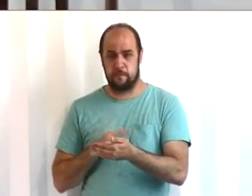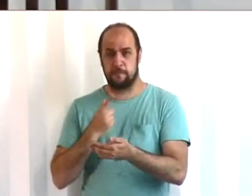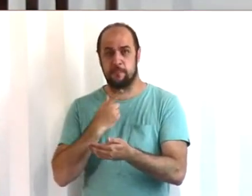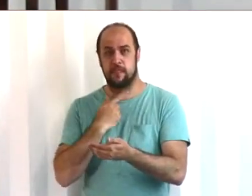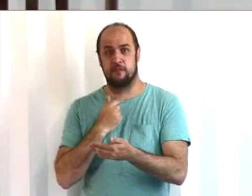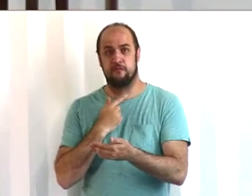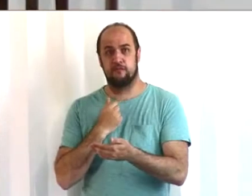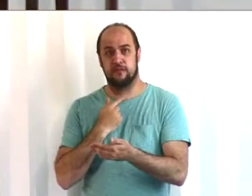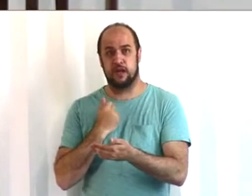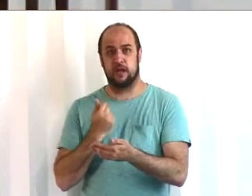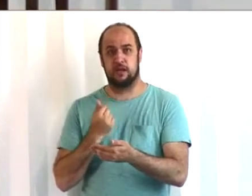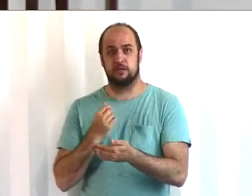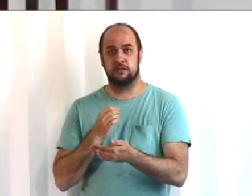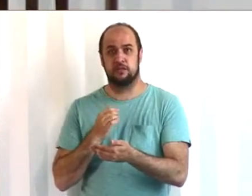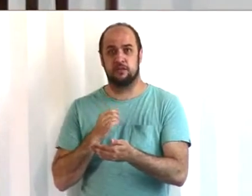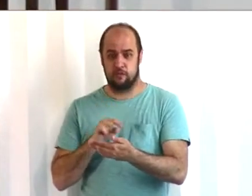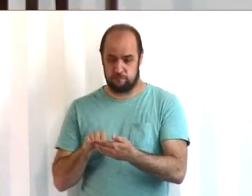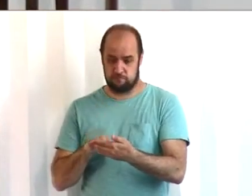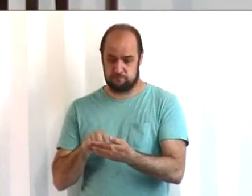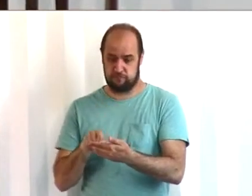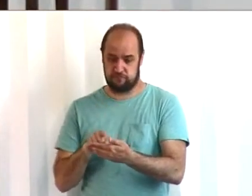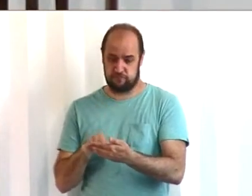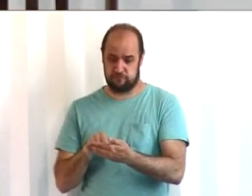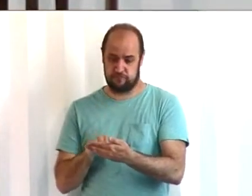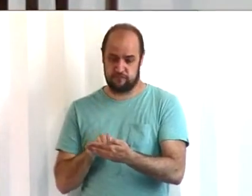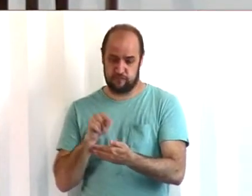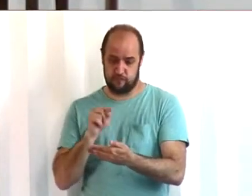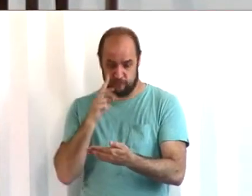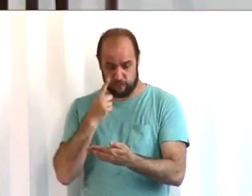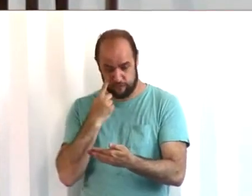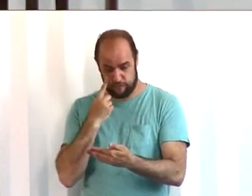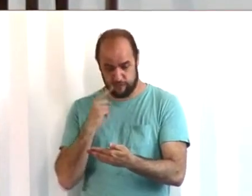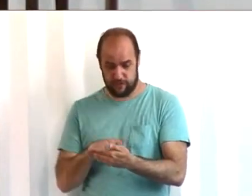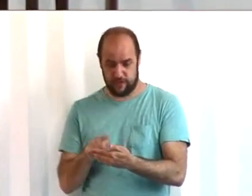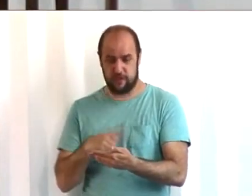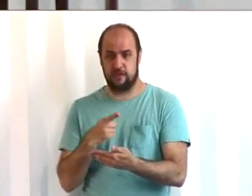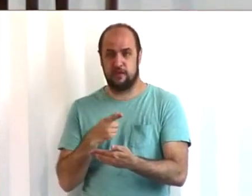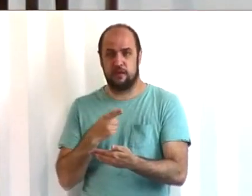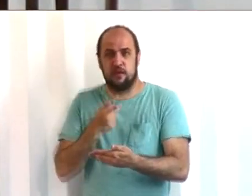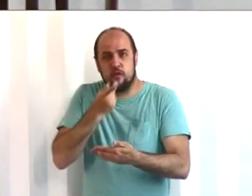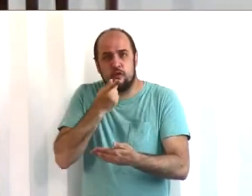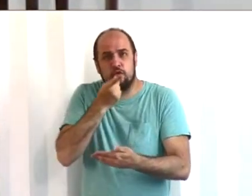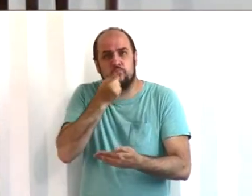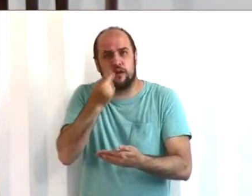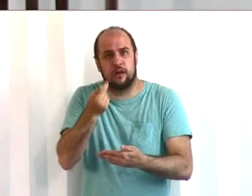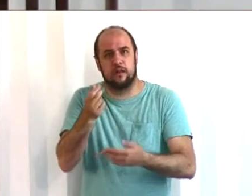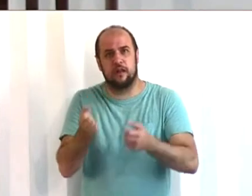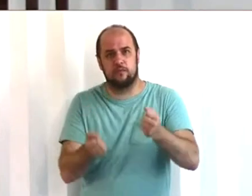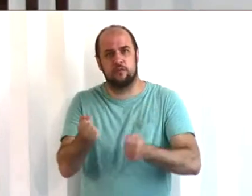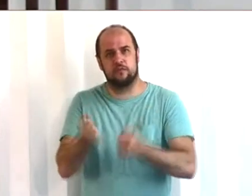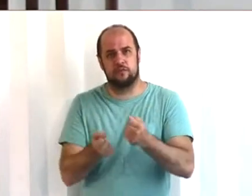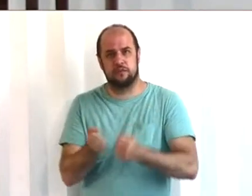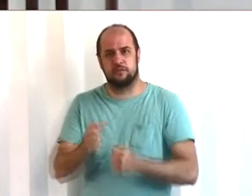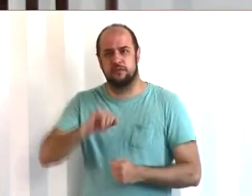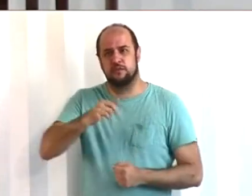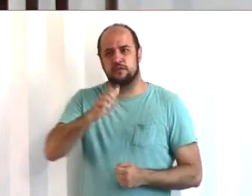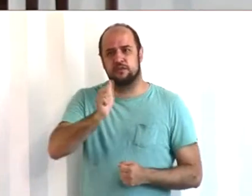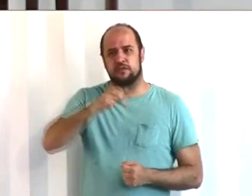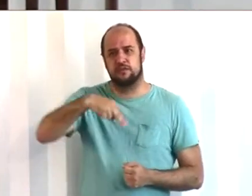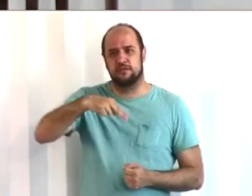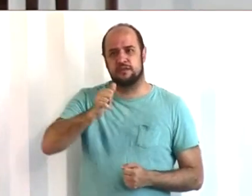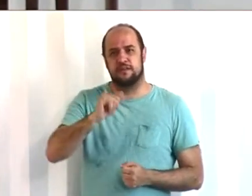quis Deus que eles viessem no aplicativo, talvez para falarem à motorista do aplicativo, a